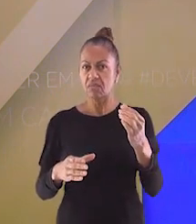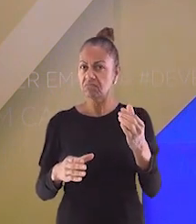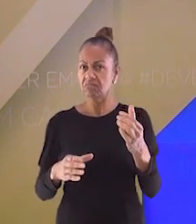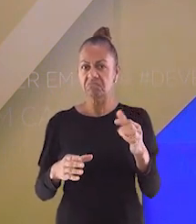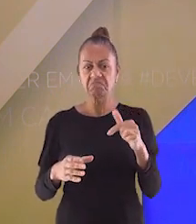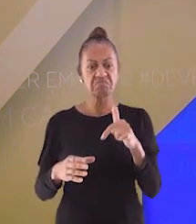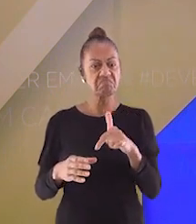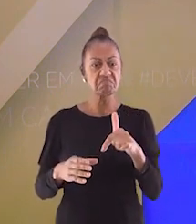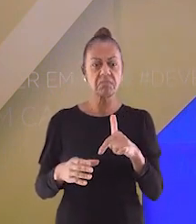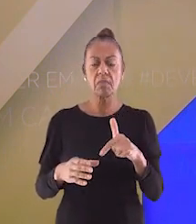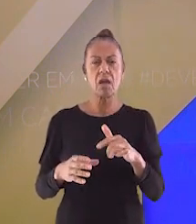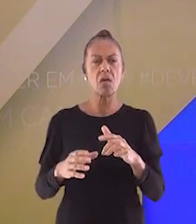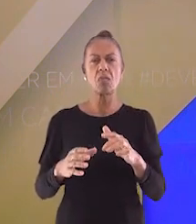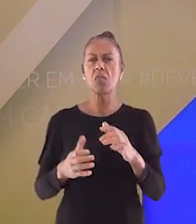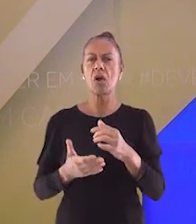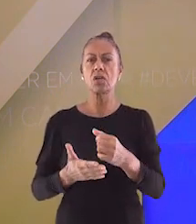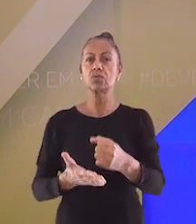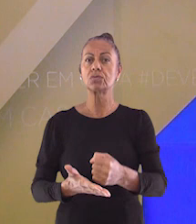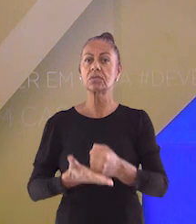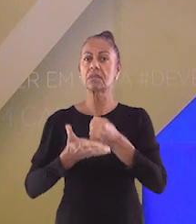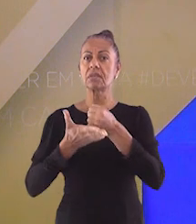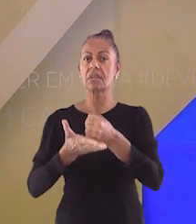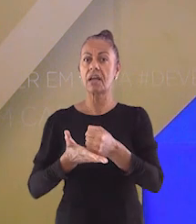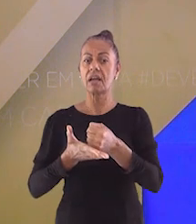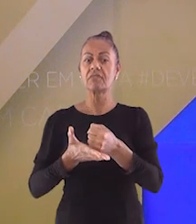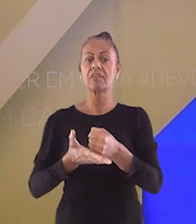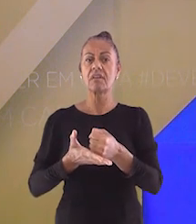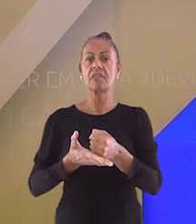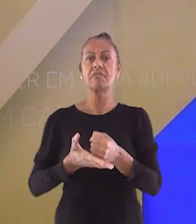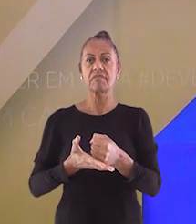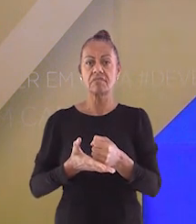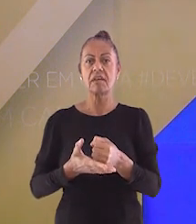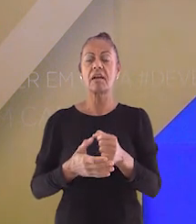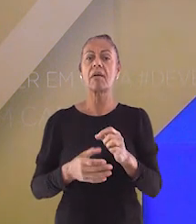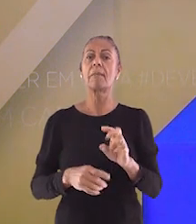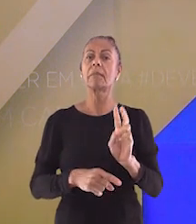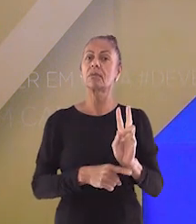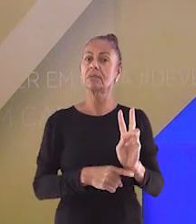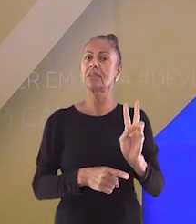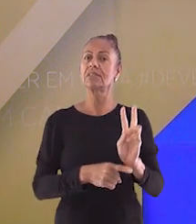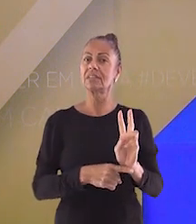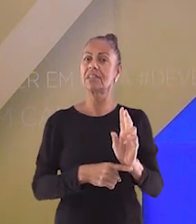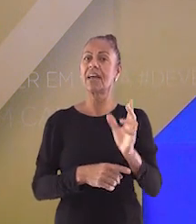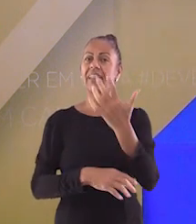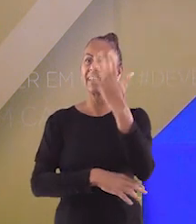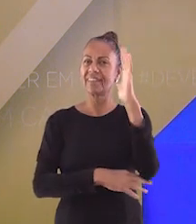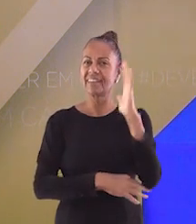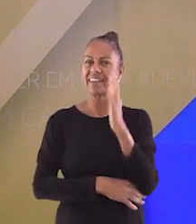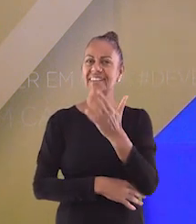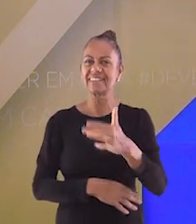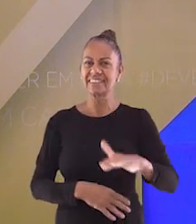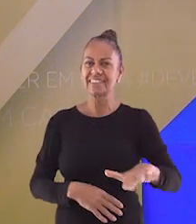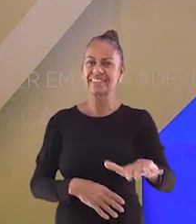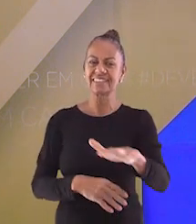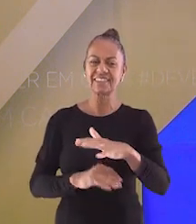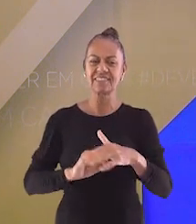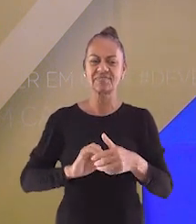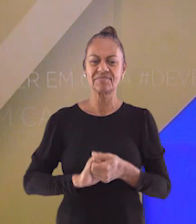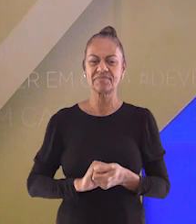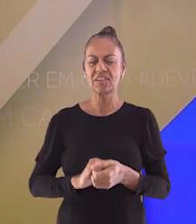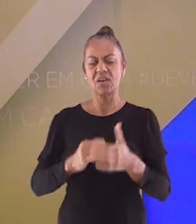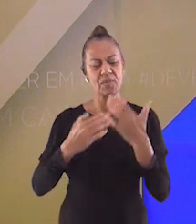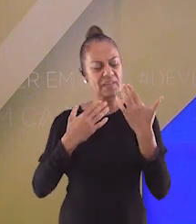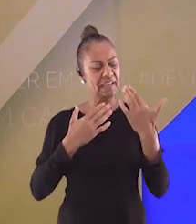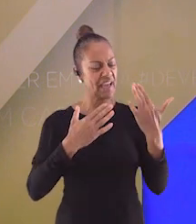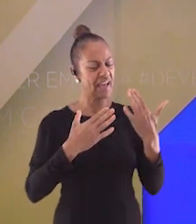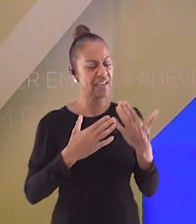2 problemas com uma única atitude. Certo? Então, professora Larissa, muito obrigado mais uma vez.